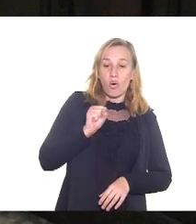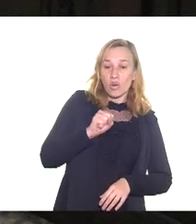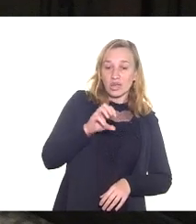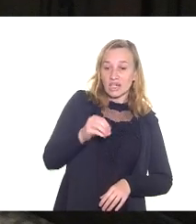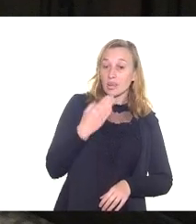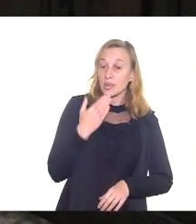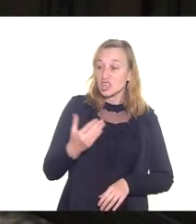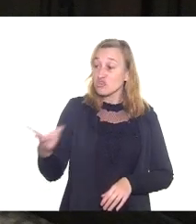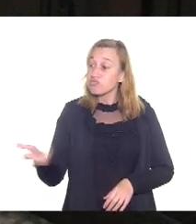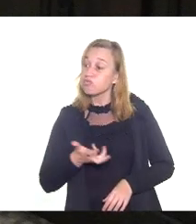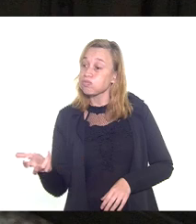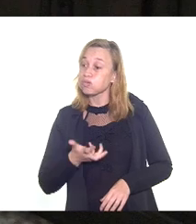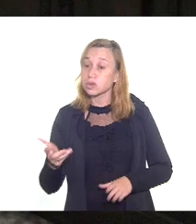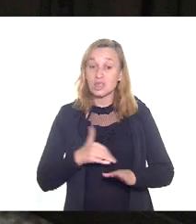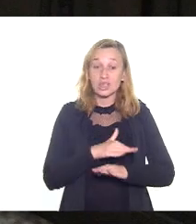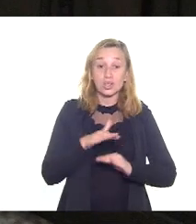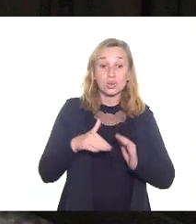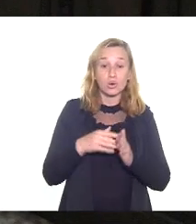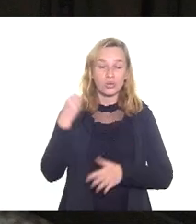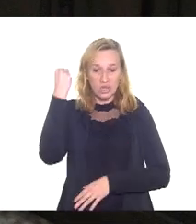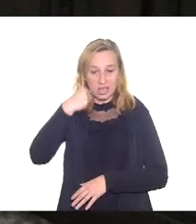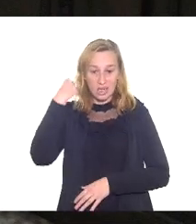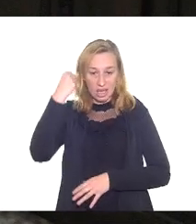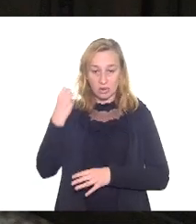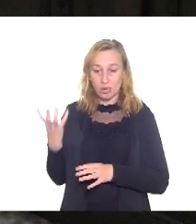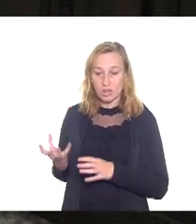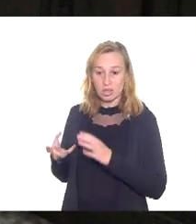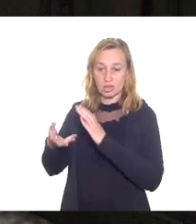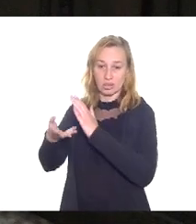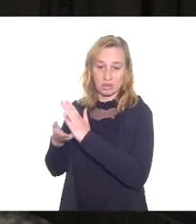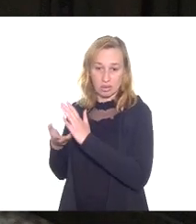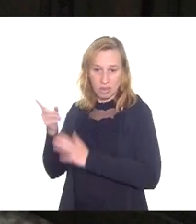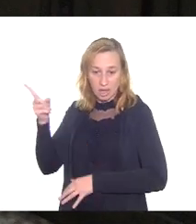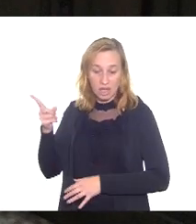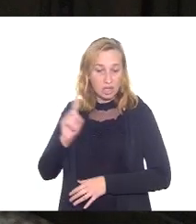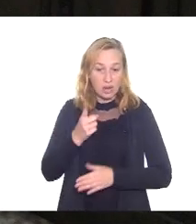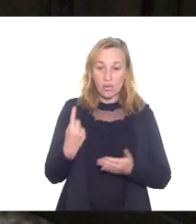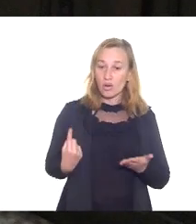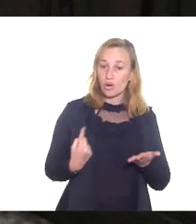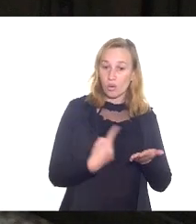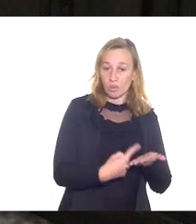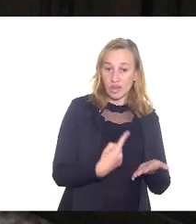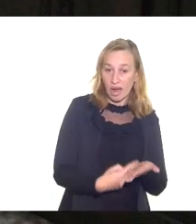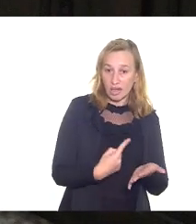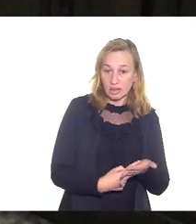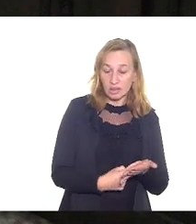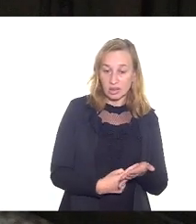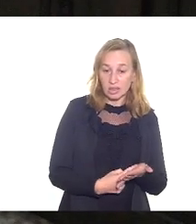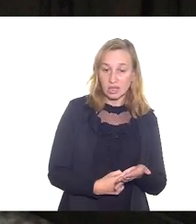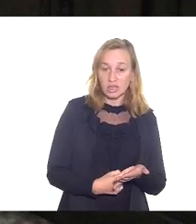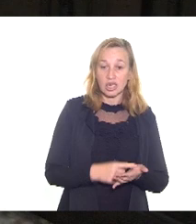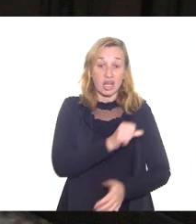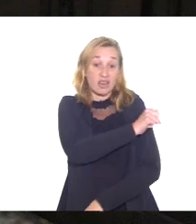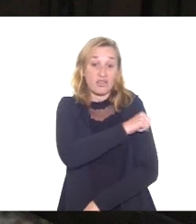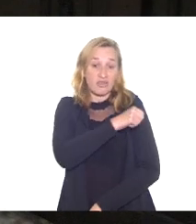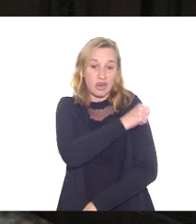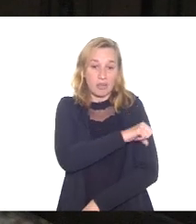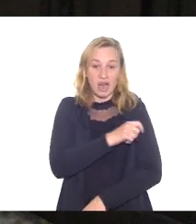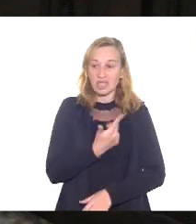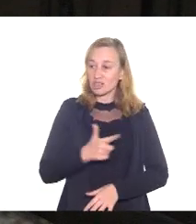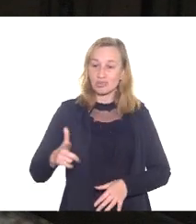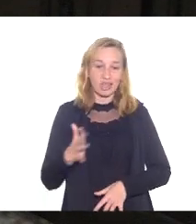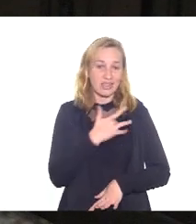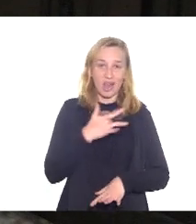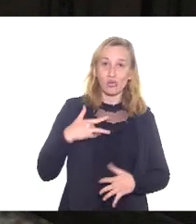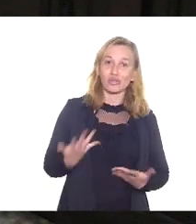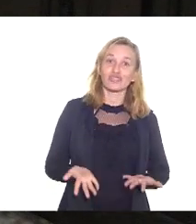dos senadores. A data de votação, no entanto, ainda não foi marcada. Sem enfermagem, não há